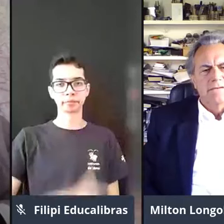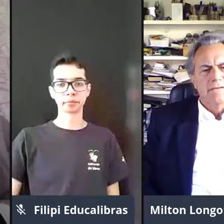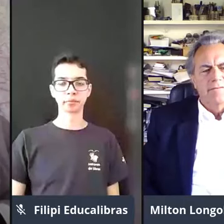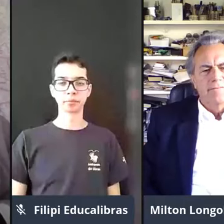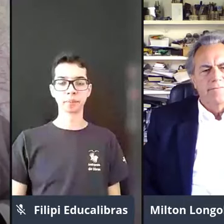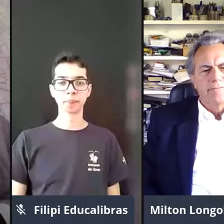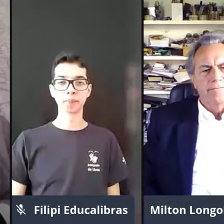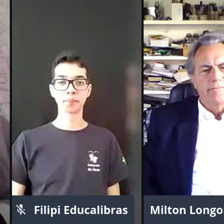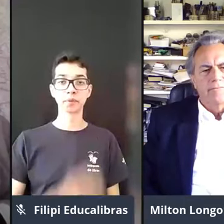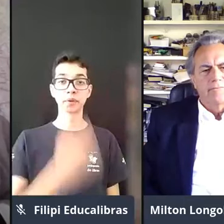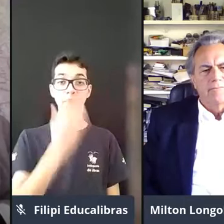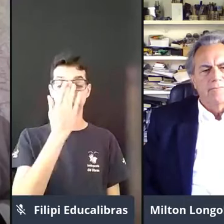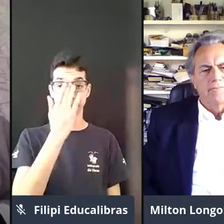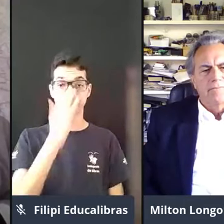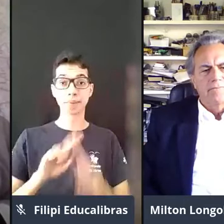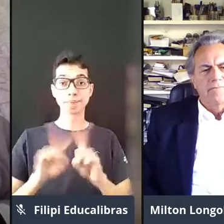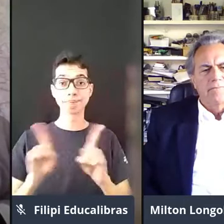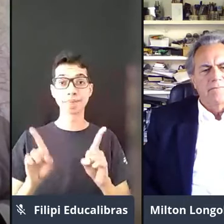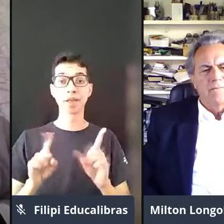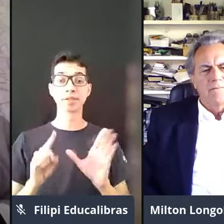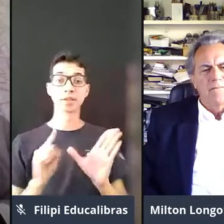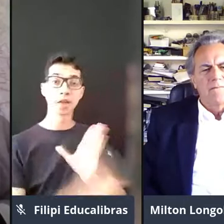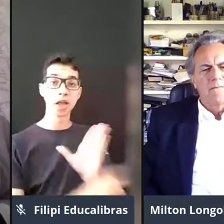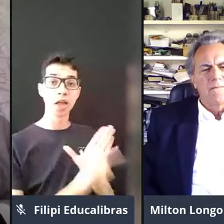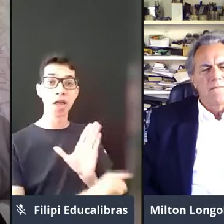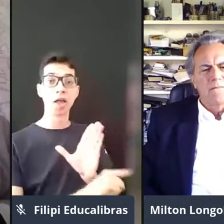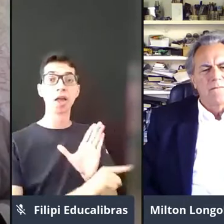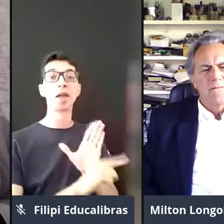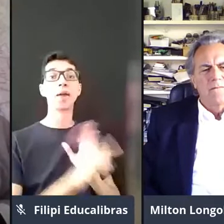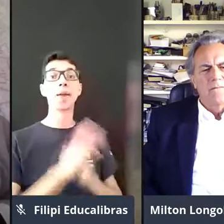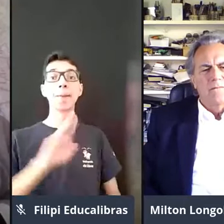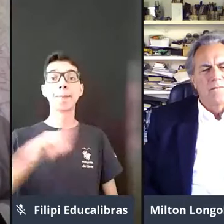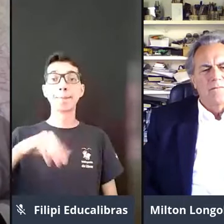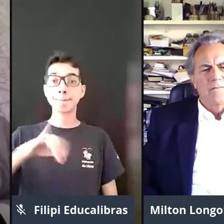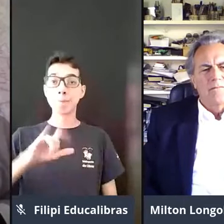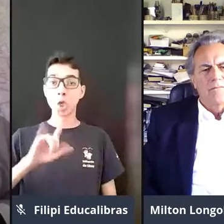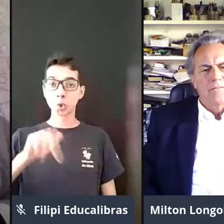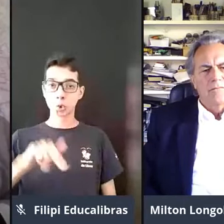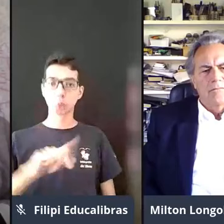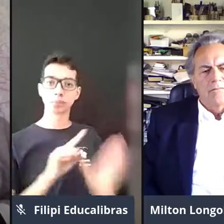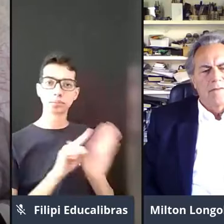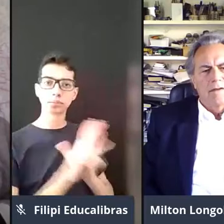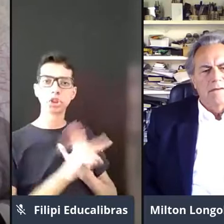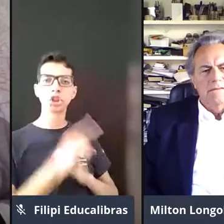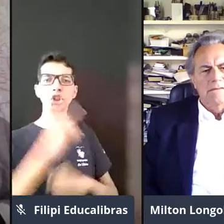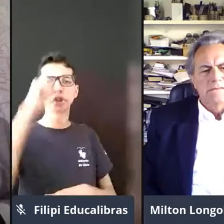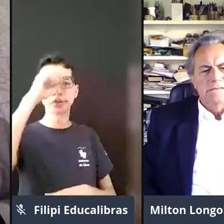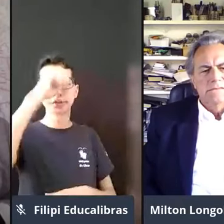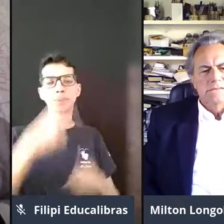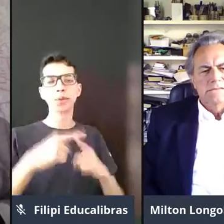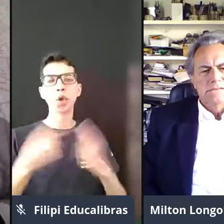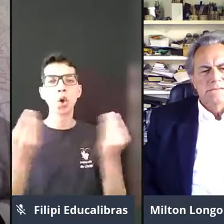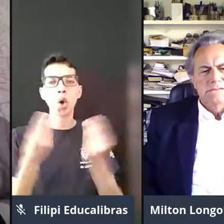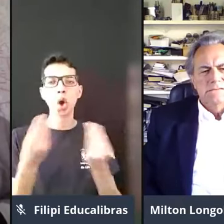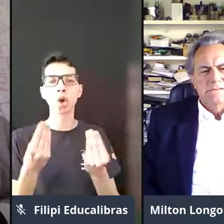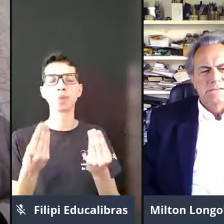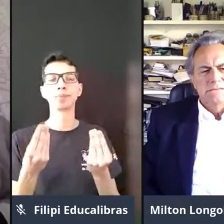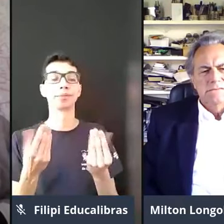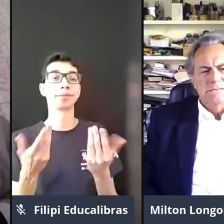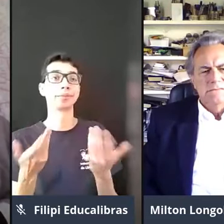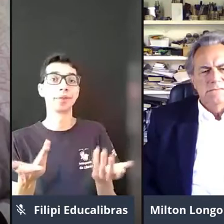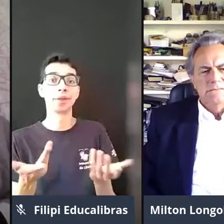ter uma comunicação voltada para esse público, já que esse público tem um poder